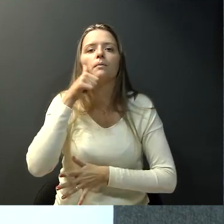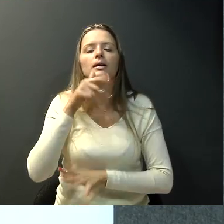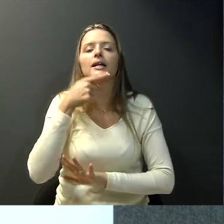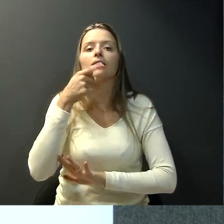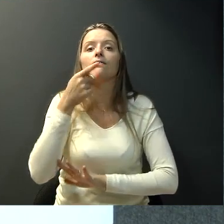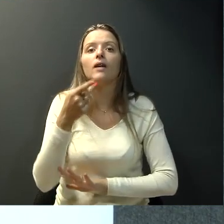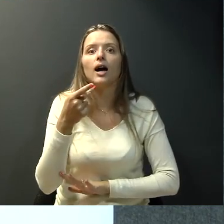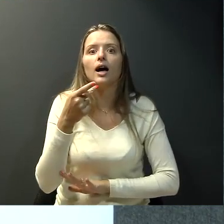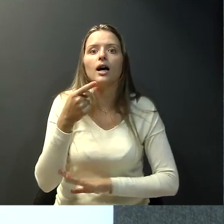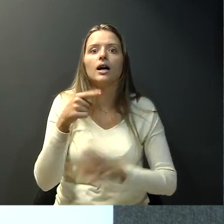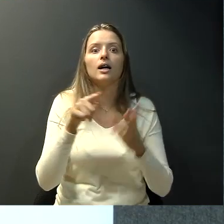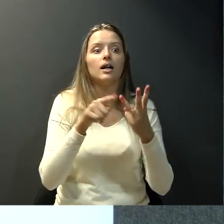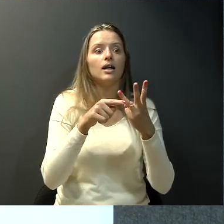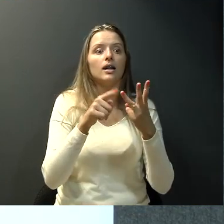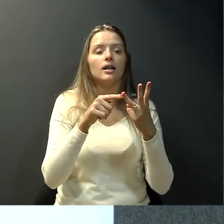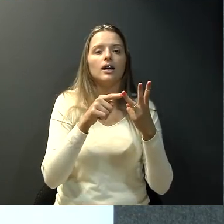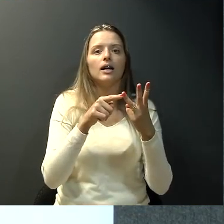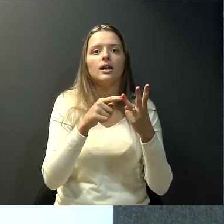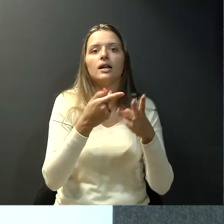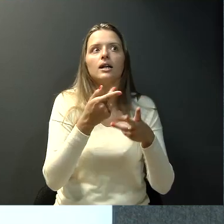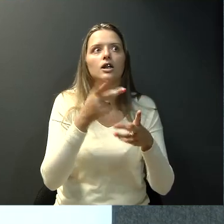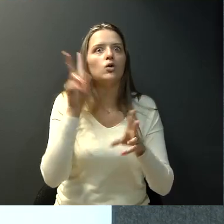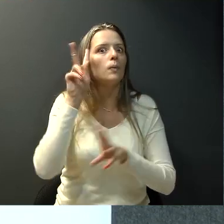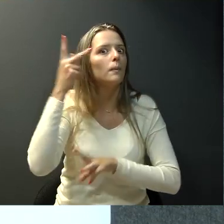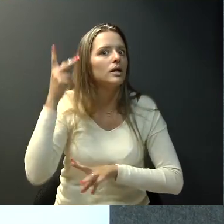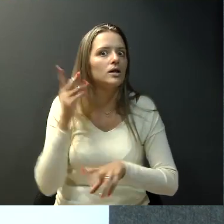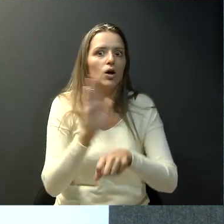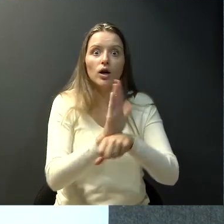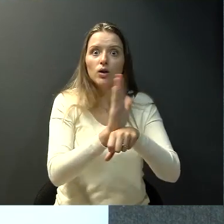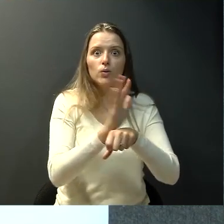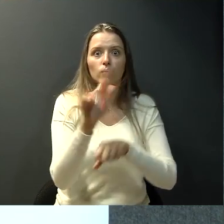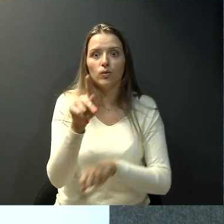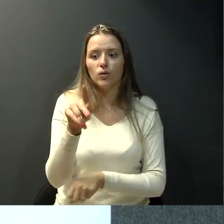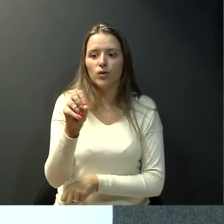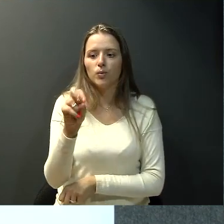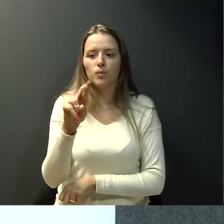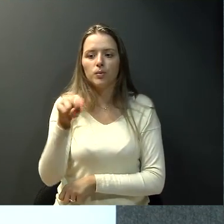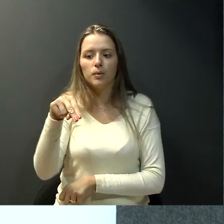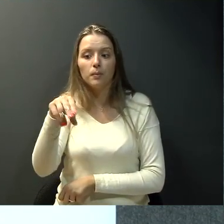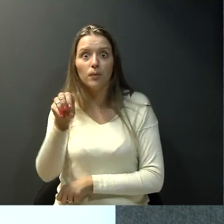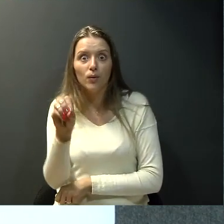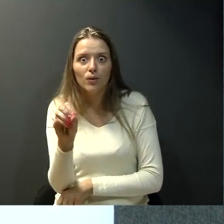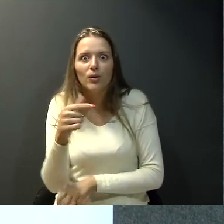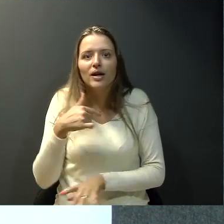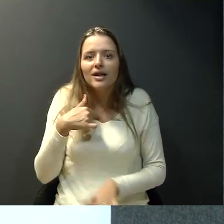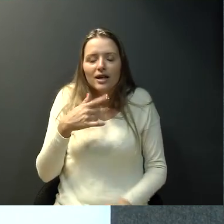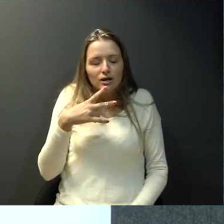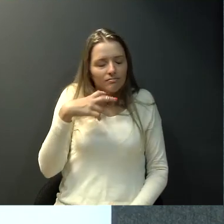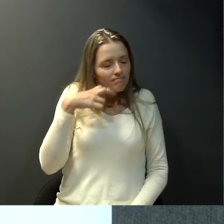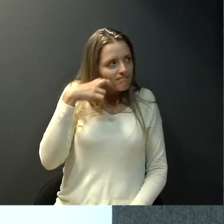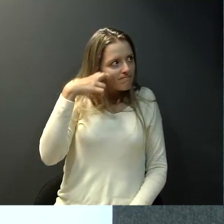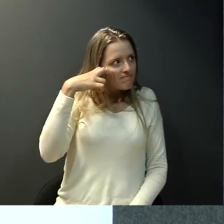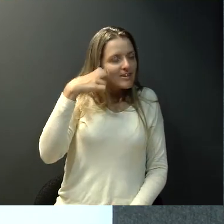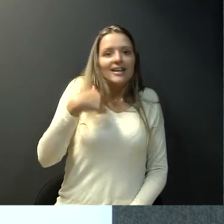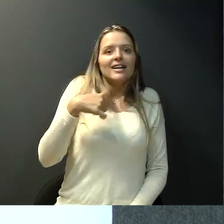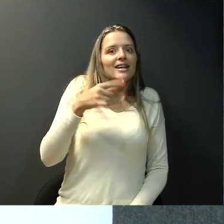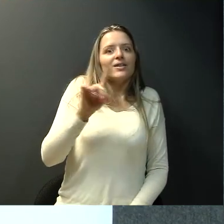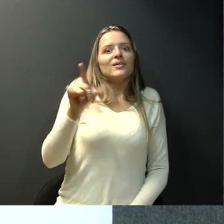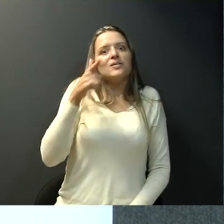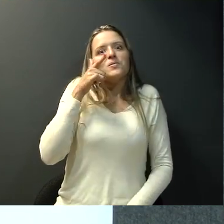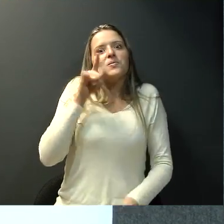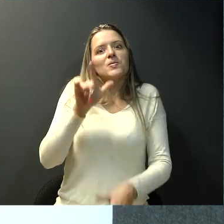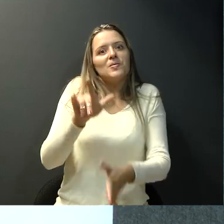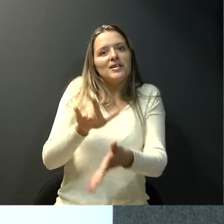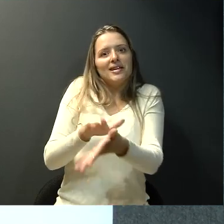menina essa me fala um conto de um filme pornô. E eu fiquei tão envergonhada aquele dia que eu não